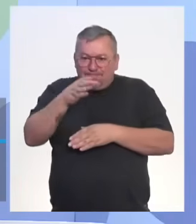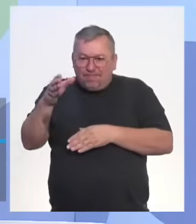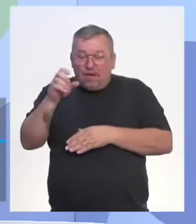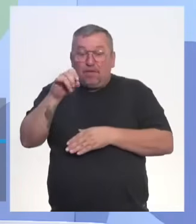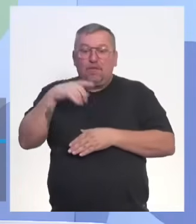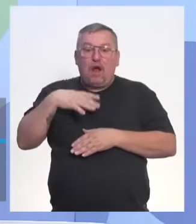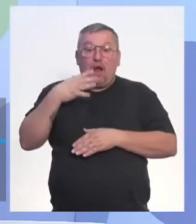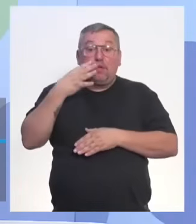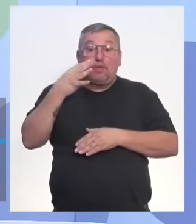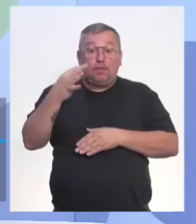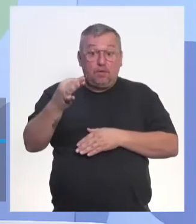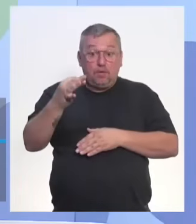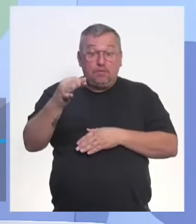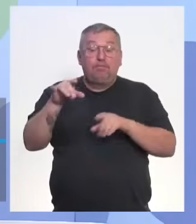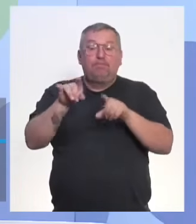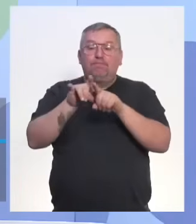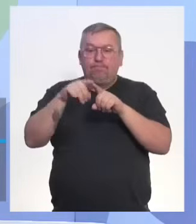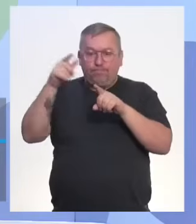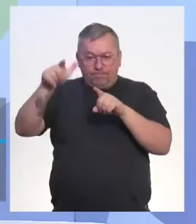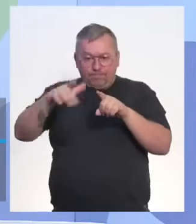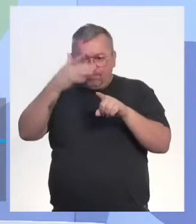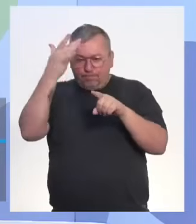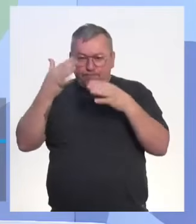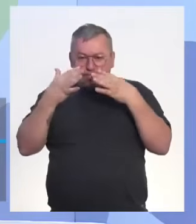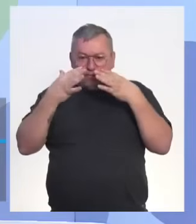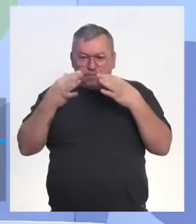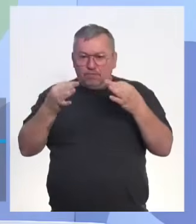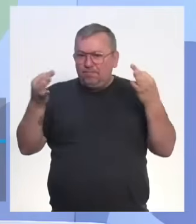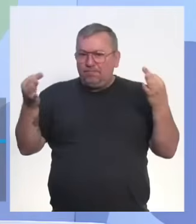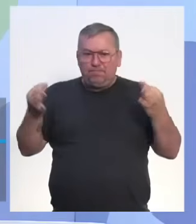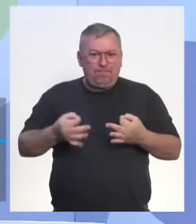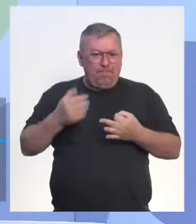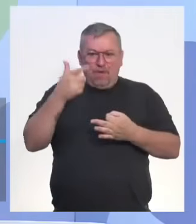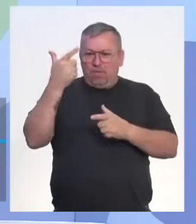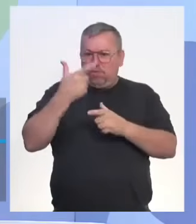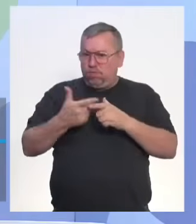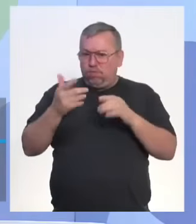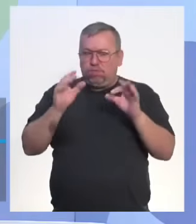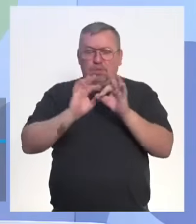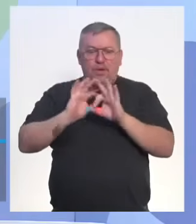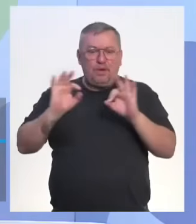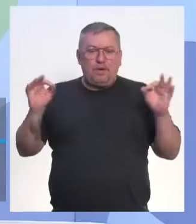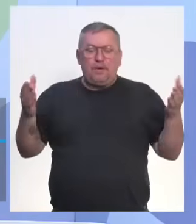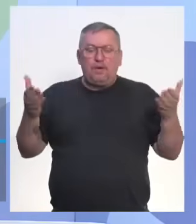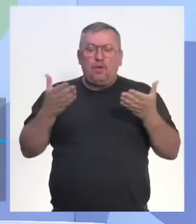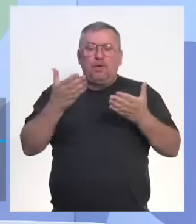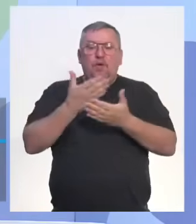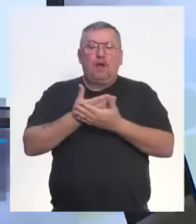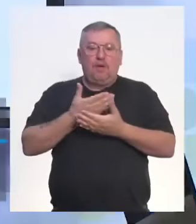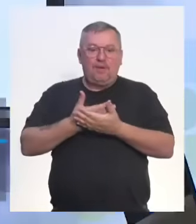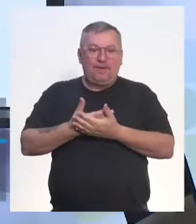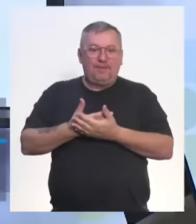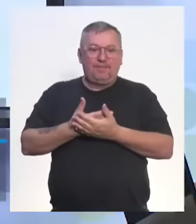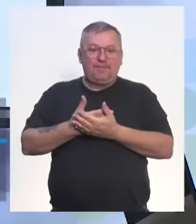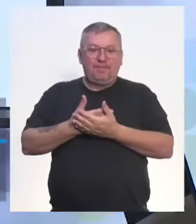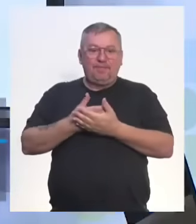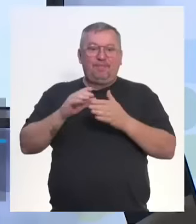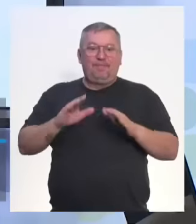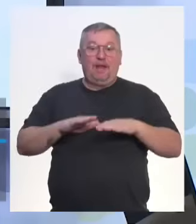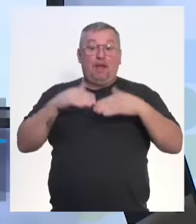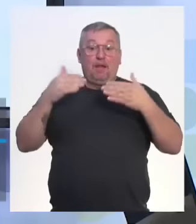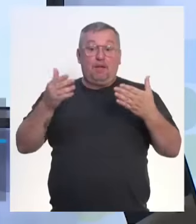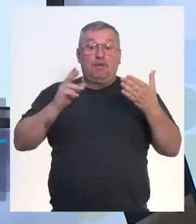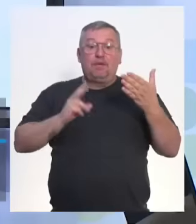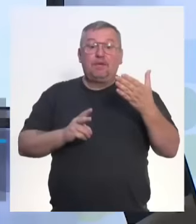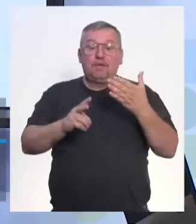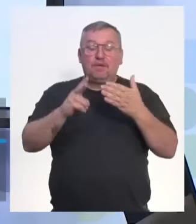prestou bastante atenção e os demais que prestaram, com certeza não terão grandes dificuldades hoje, né, Jonas? Isso mesmo, né? Então, para